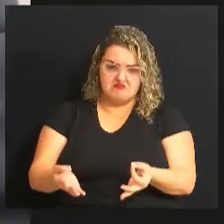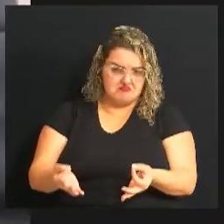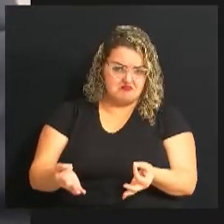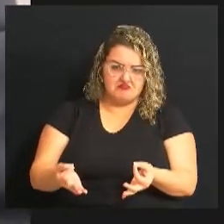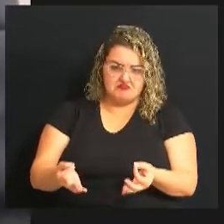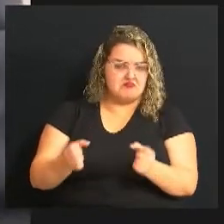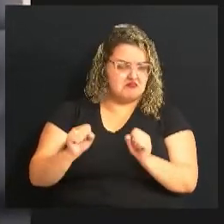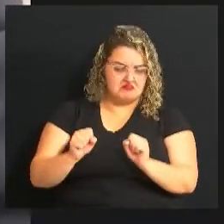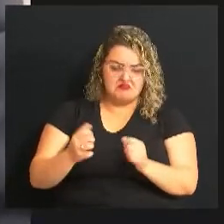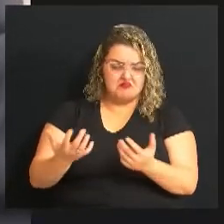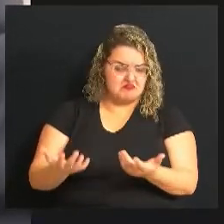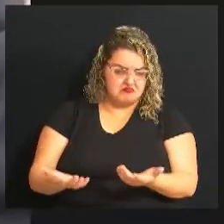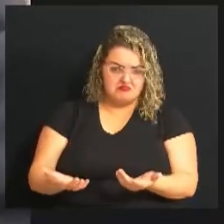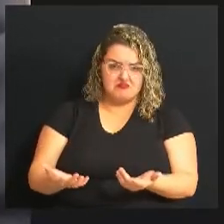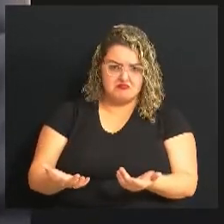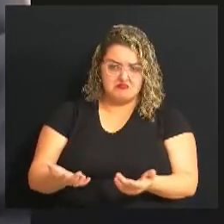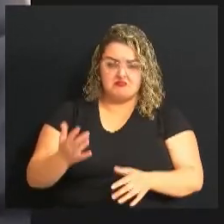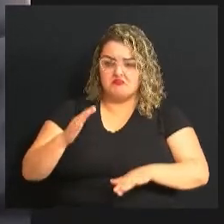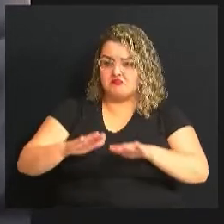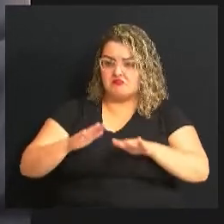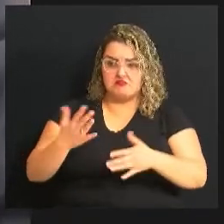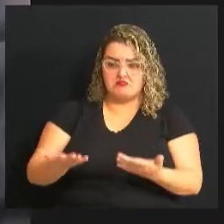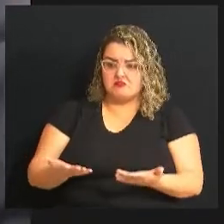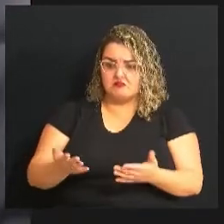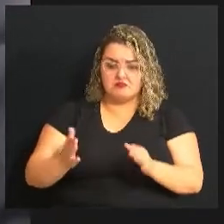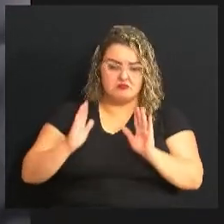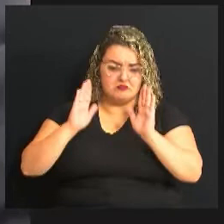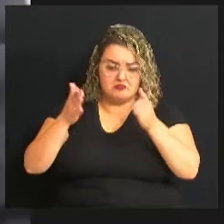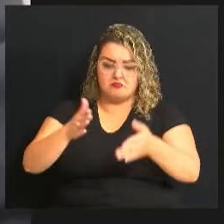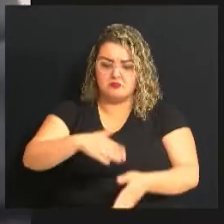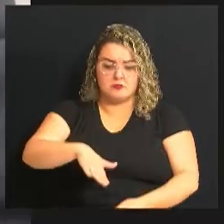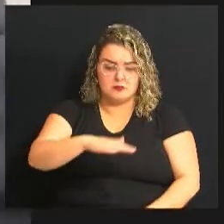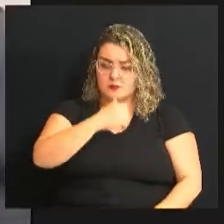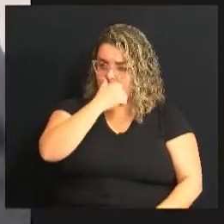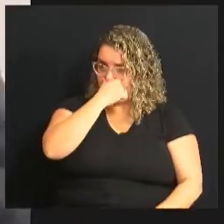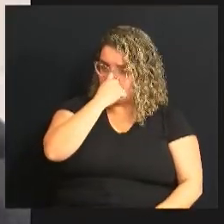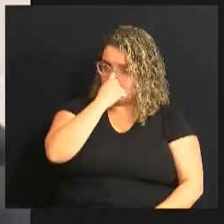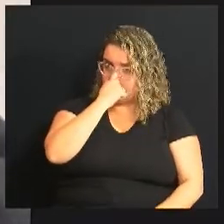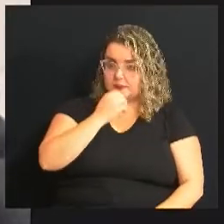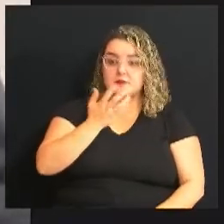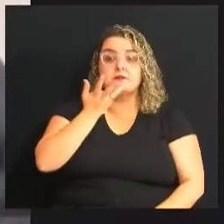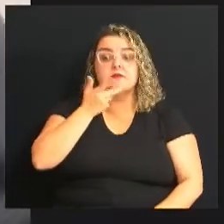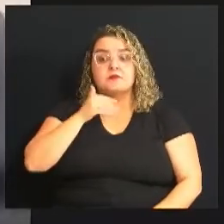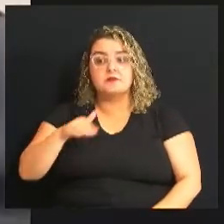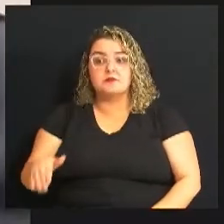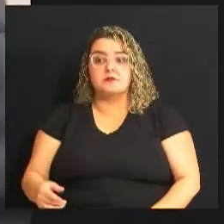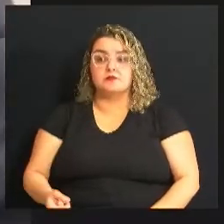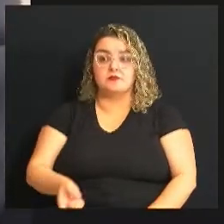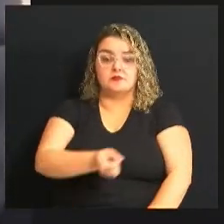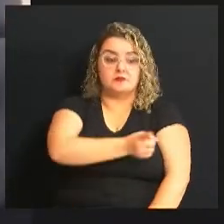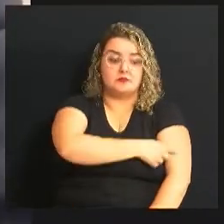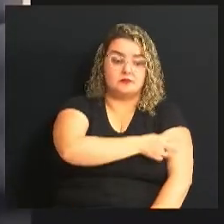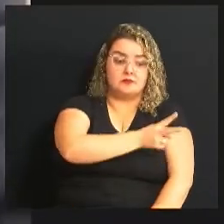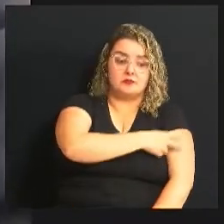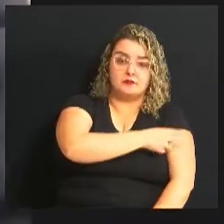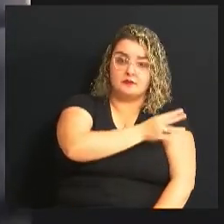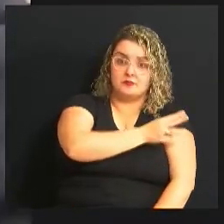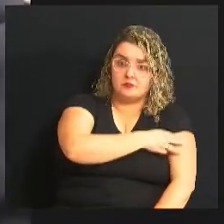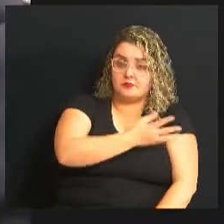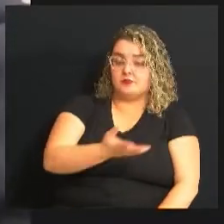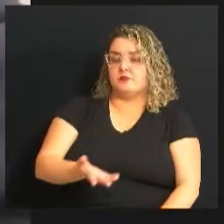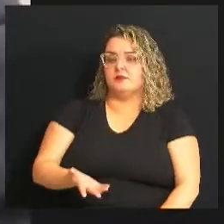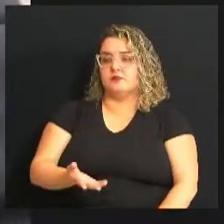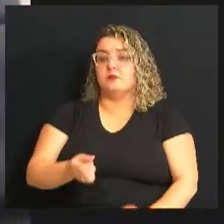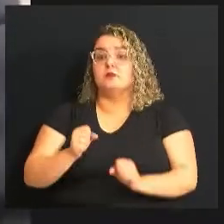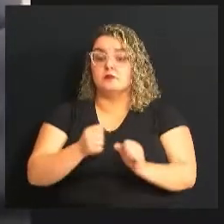simples até, de repente, voltada a crianças do primeiro, do segundo ano, você pode